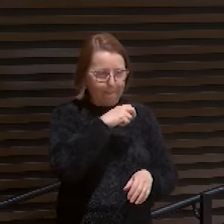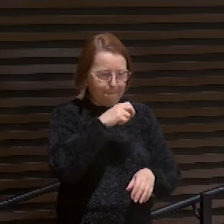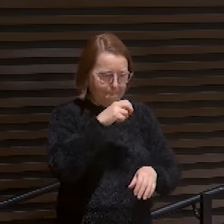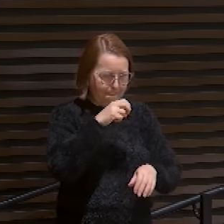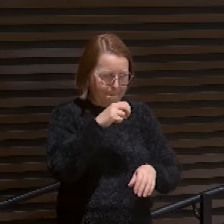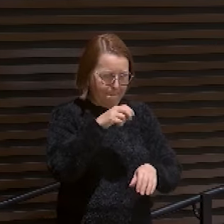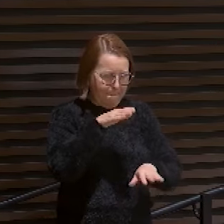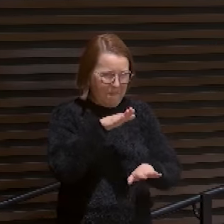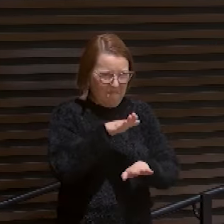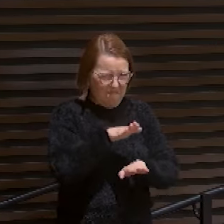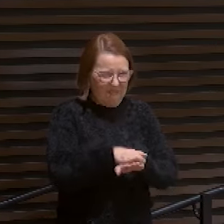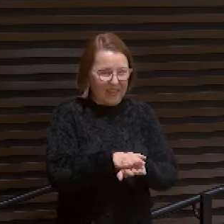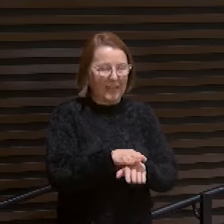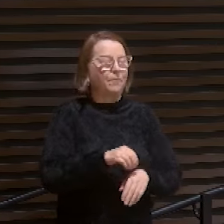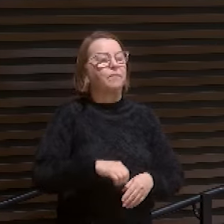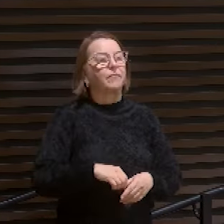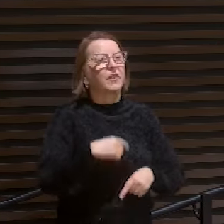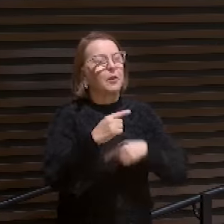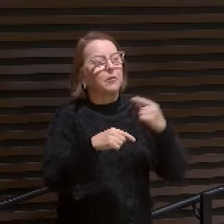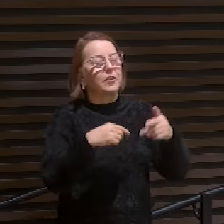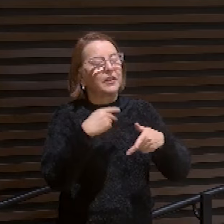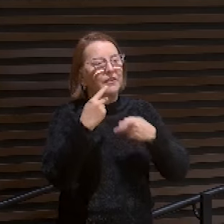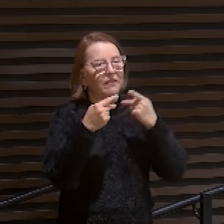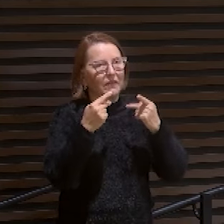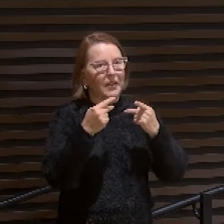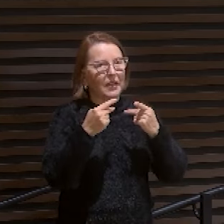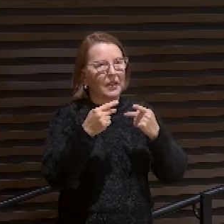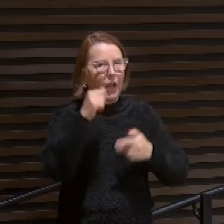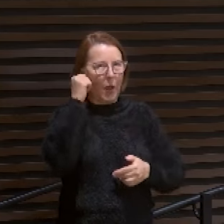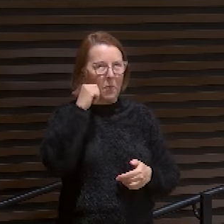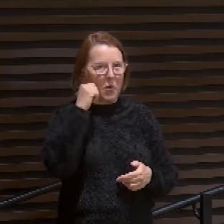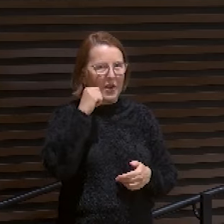iria parir com dores.